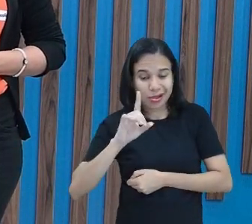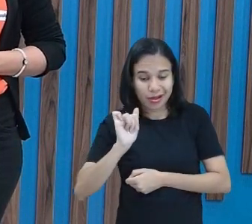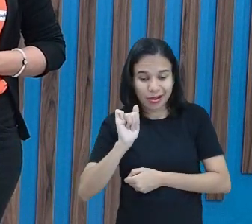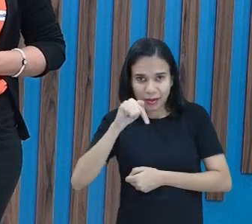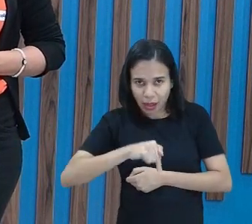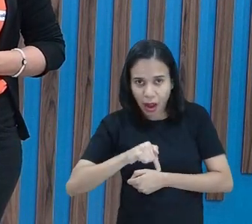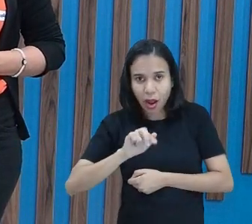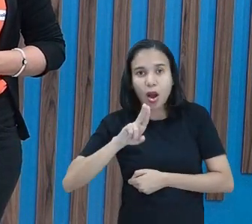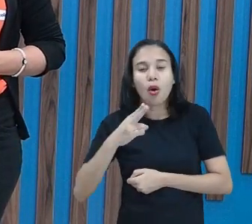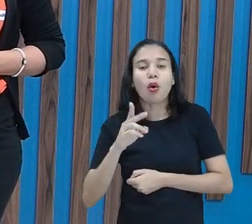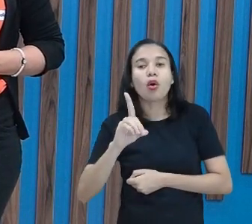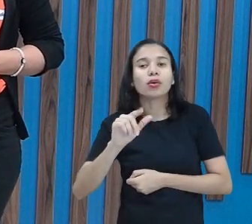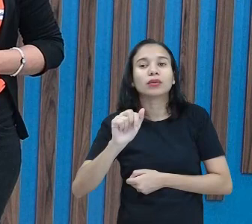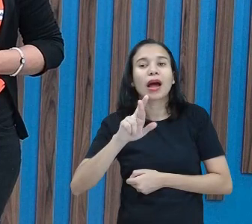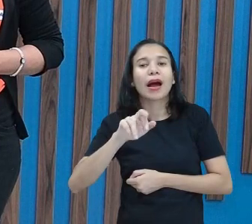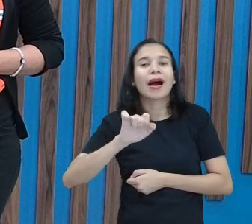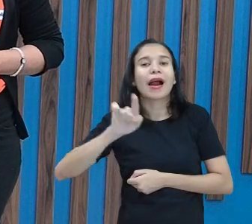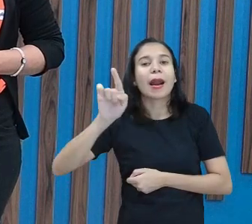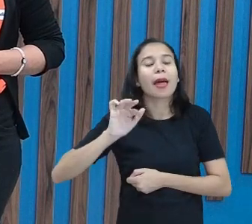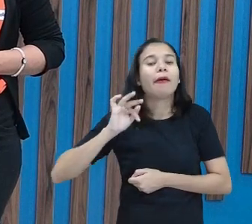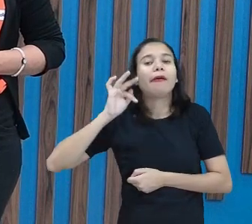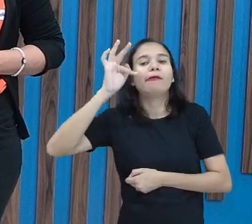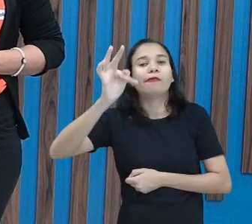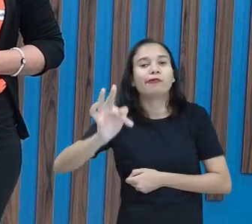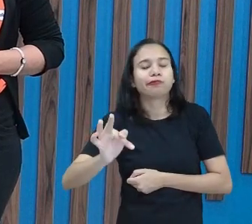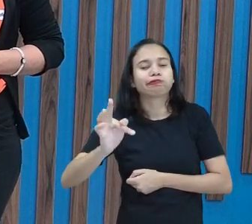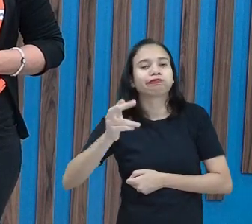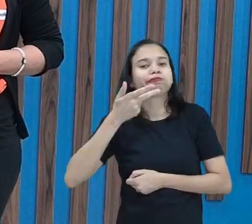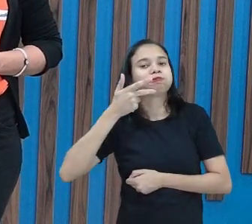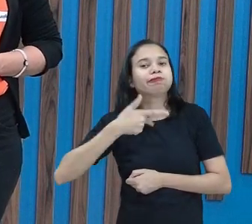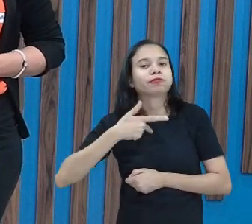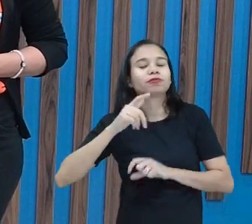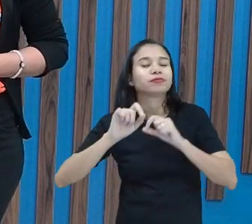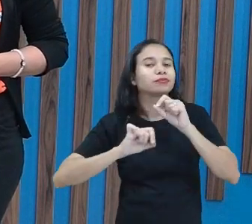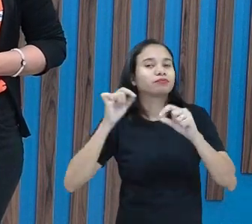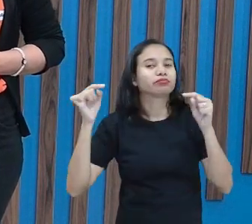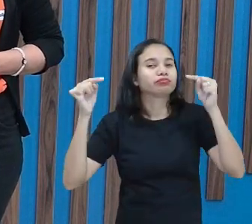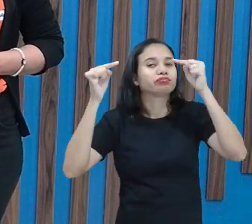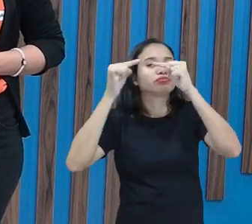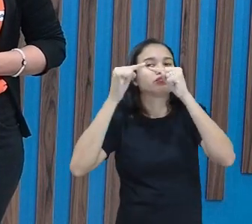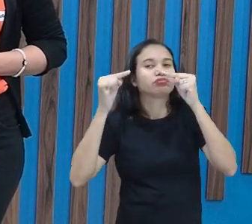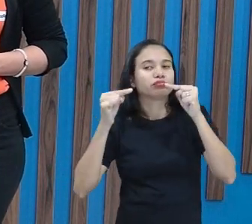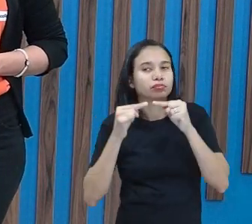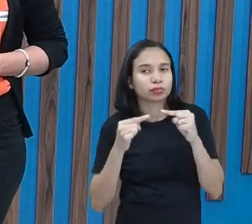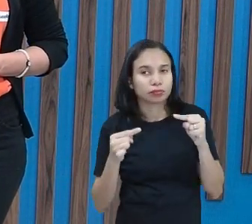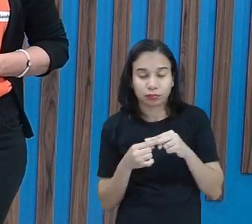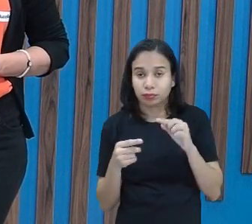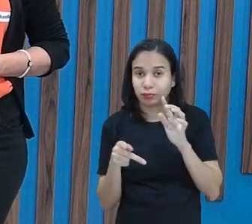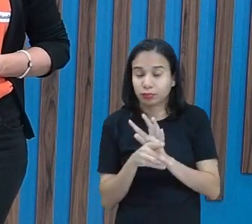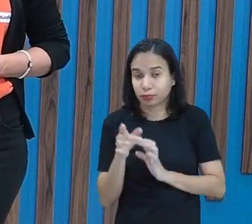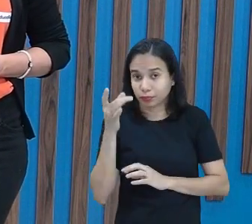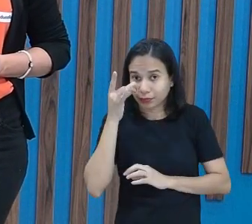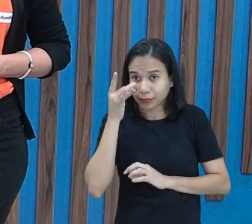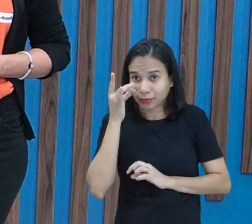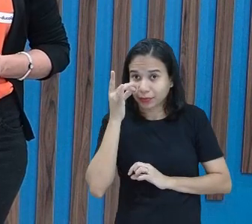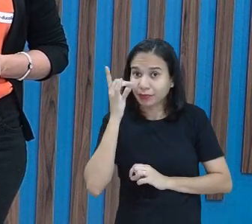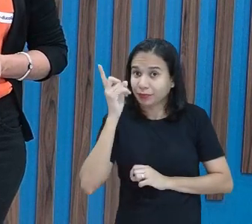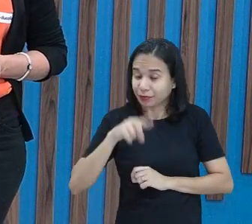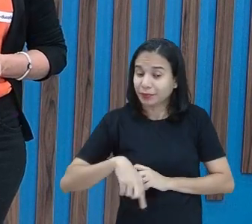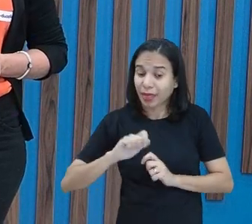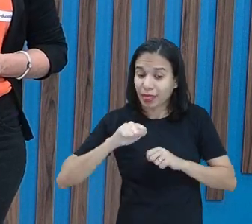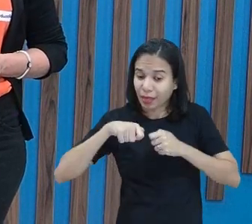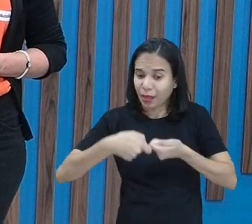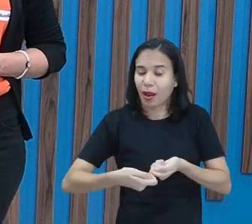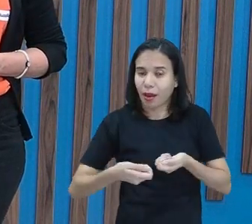E aí, Samara? E aí, Belinha? Fala pra mim. No presente, então, é